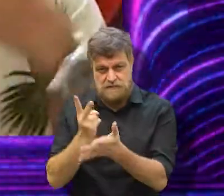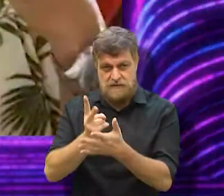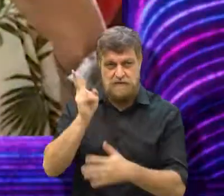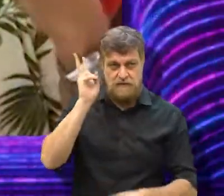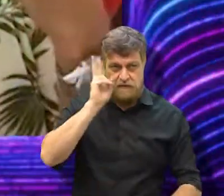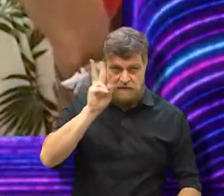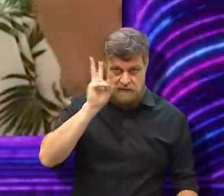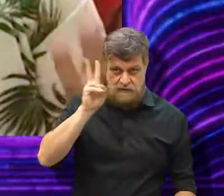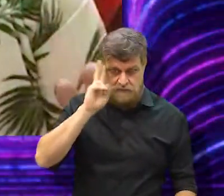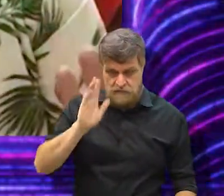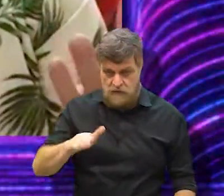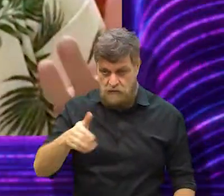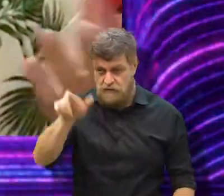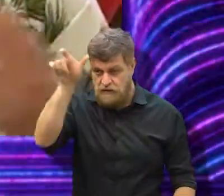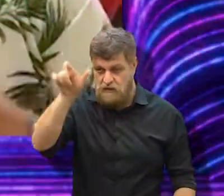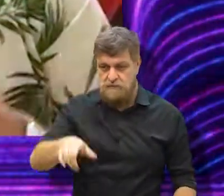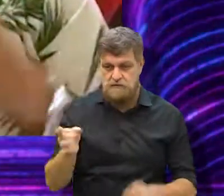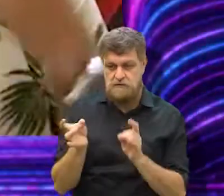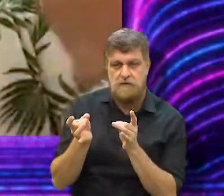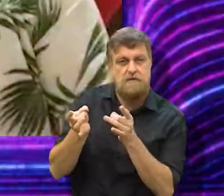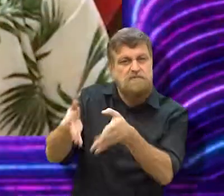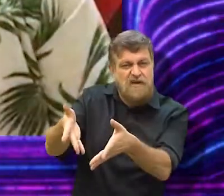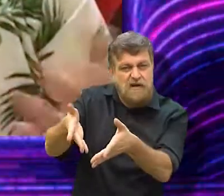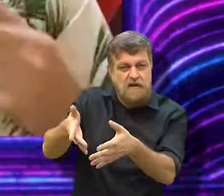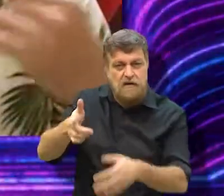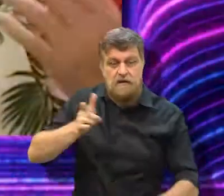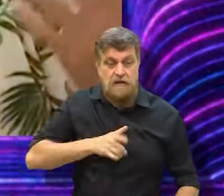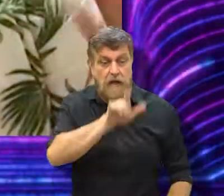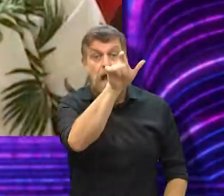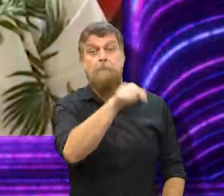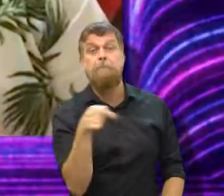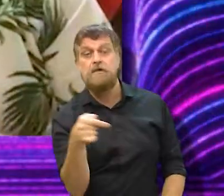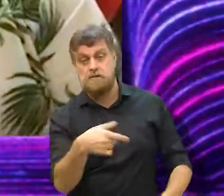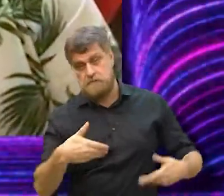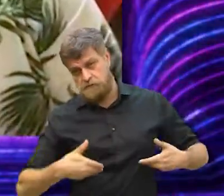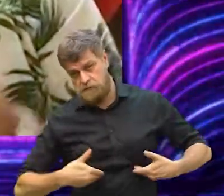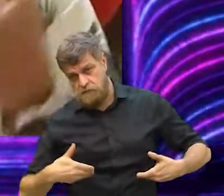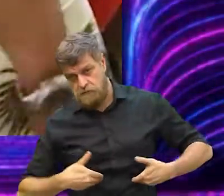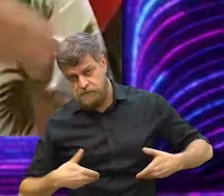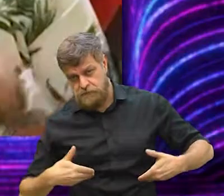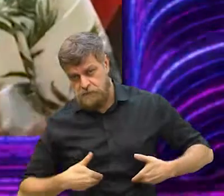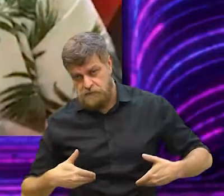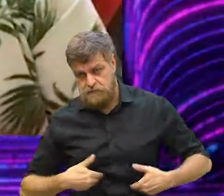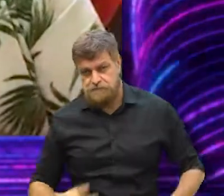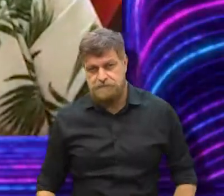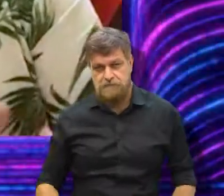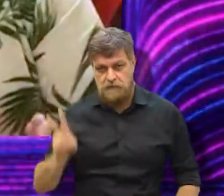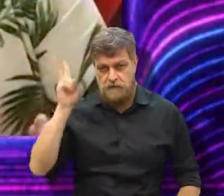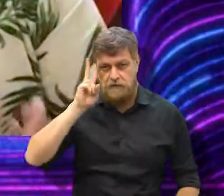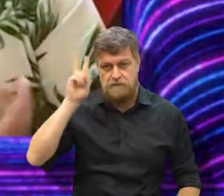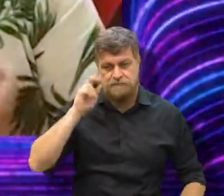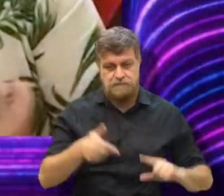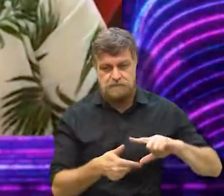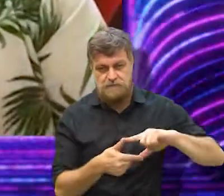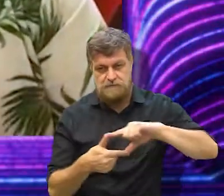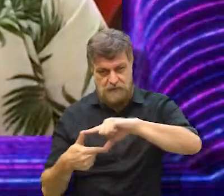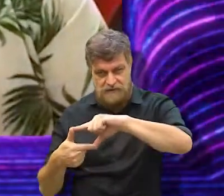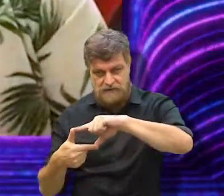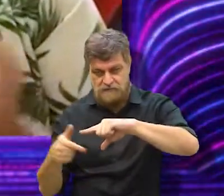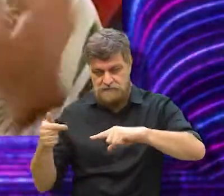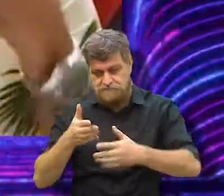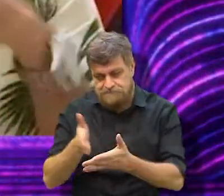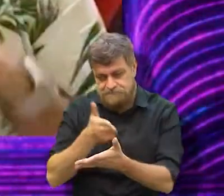vezes quando você joga fora, e sempre tem alguém que está passando fome. Então esse quadrinho vem